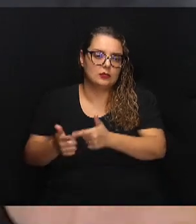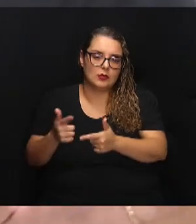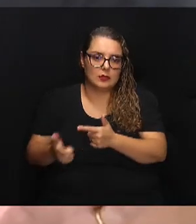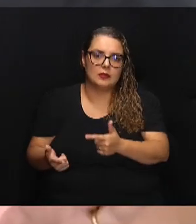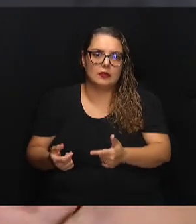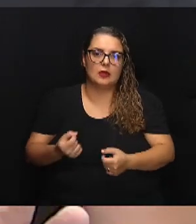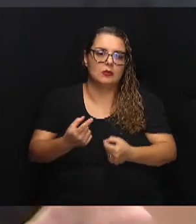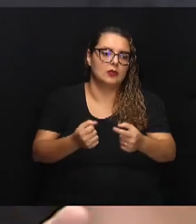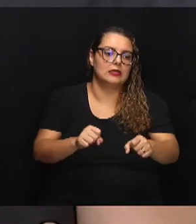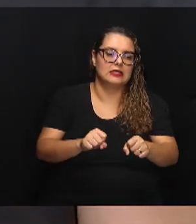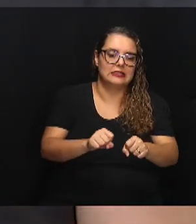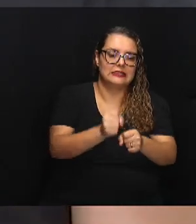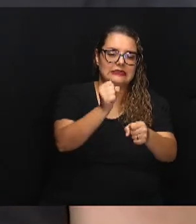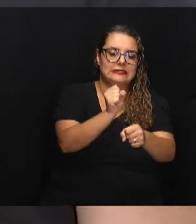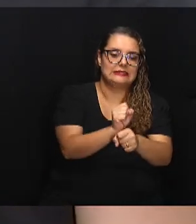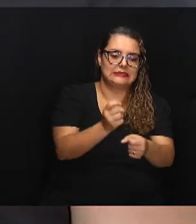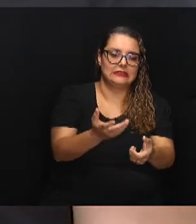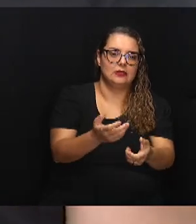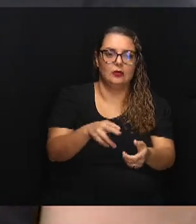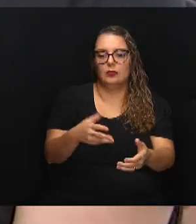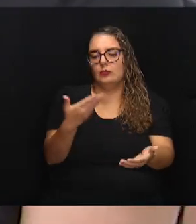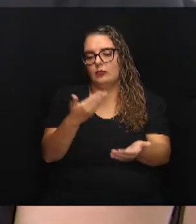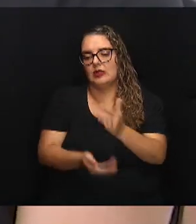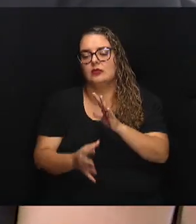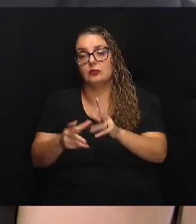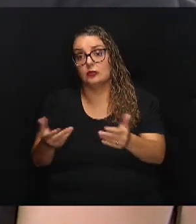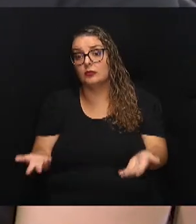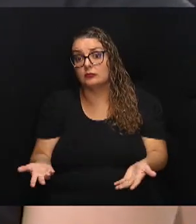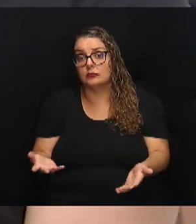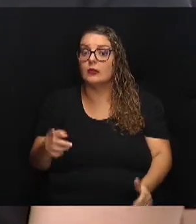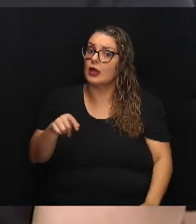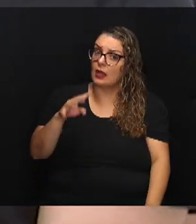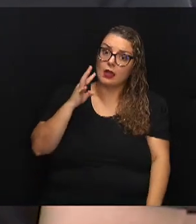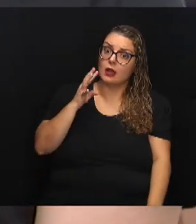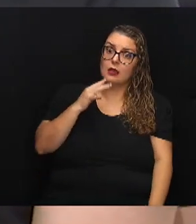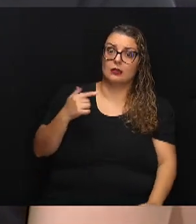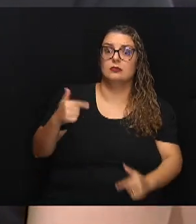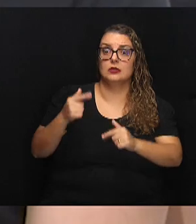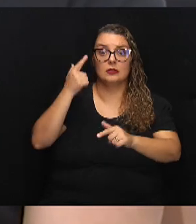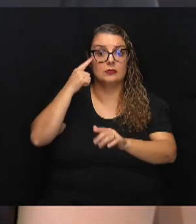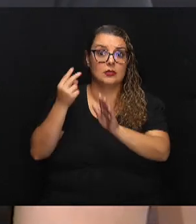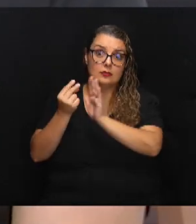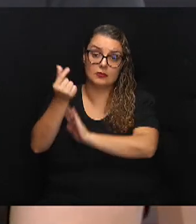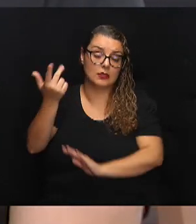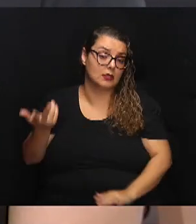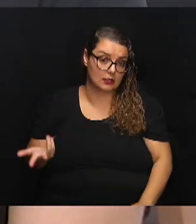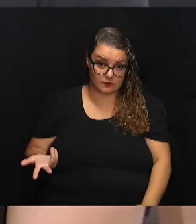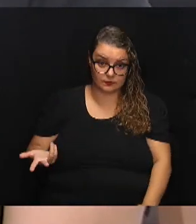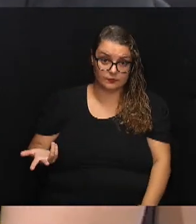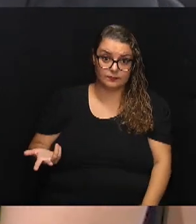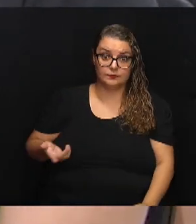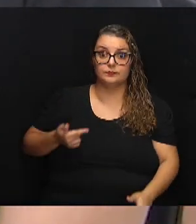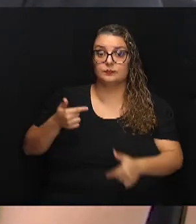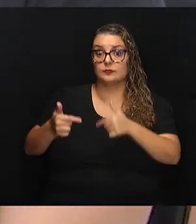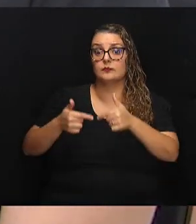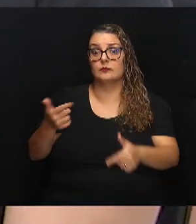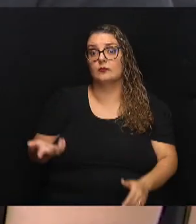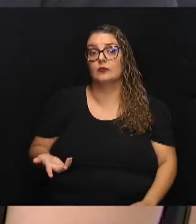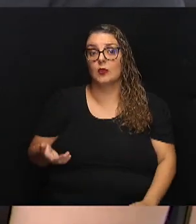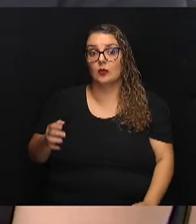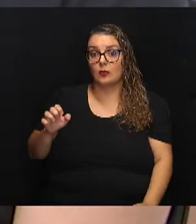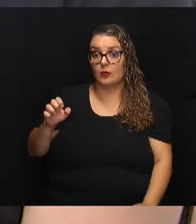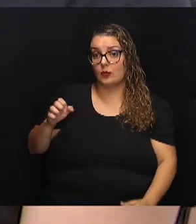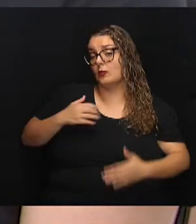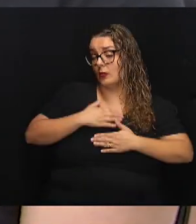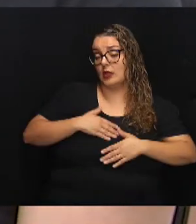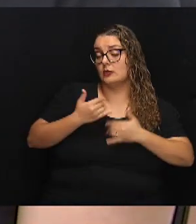quem trabalha com tecnologia sabe que tem dor de cabeça. Mas é uma profissão muito legal, porque você trabalha com criatividade. Né? Você trabalha com entretenimento, você não está